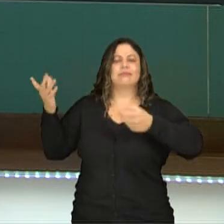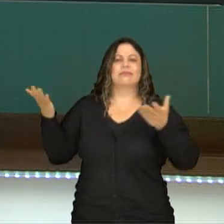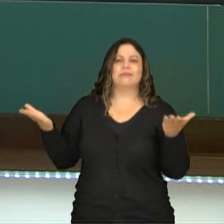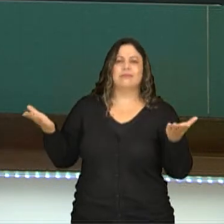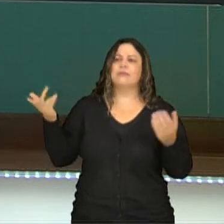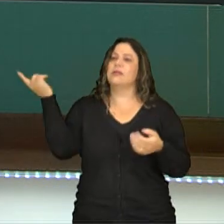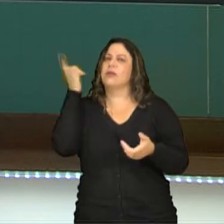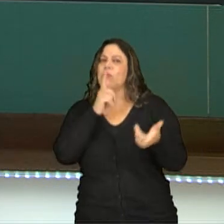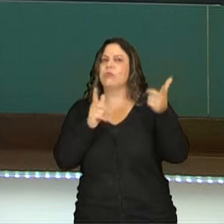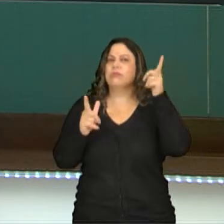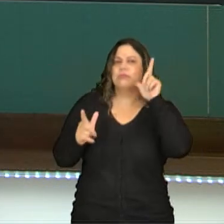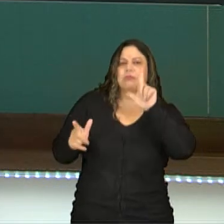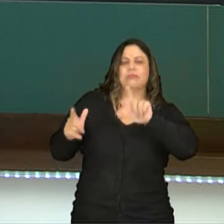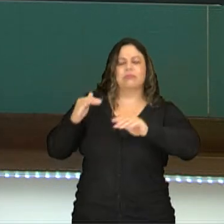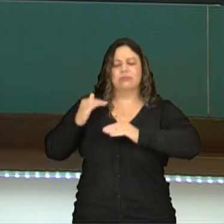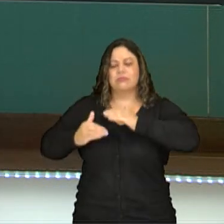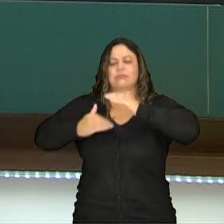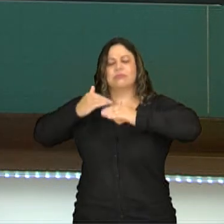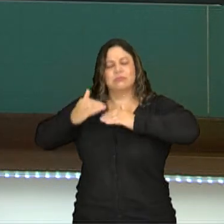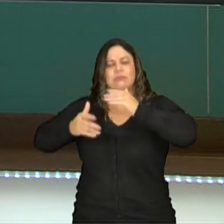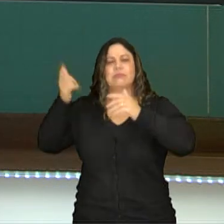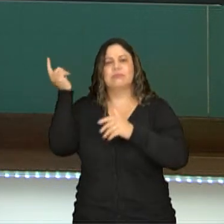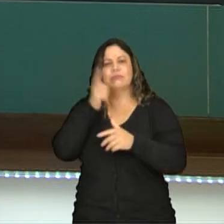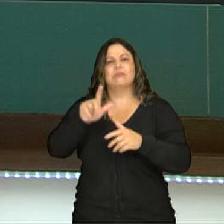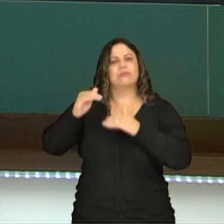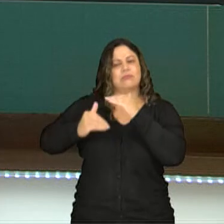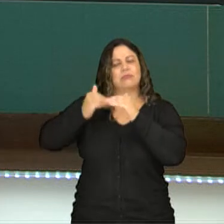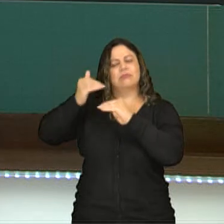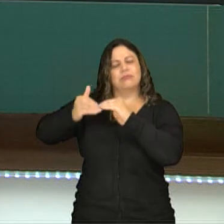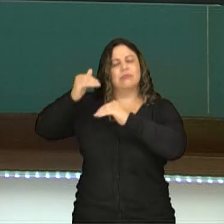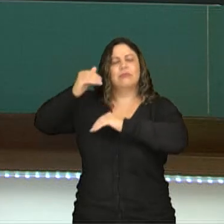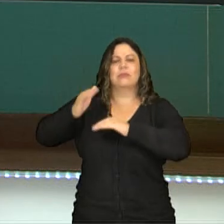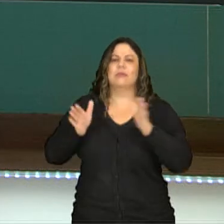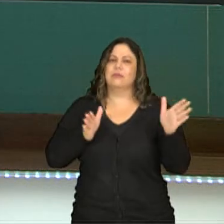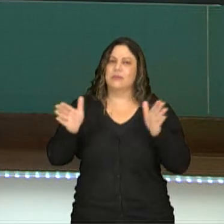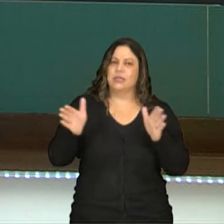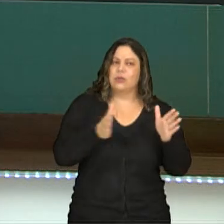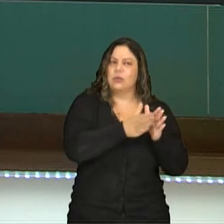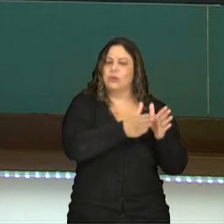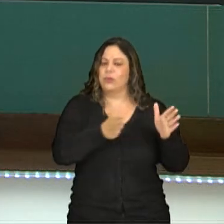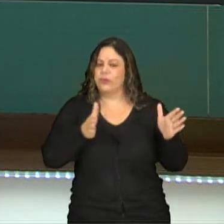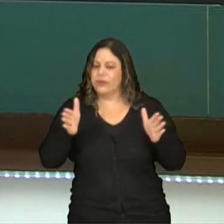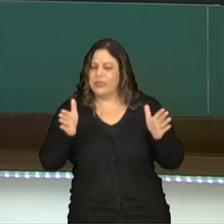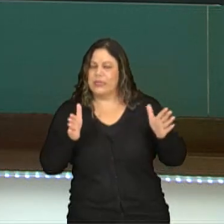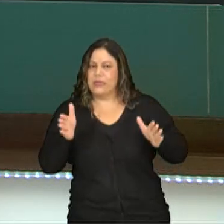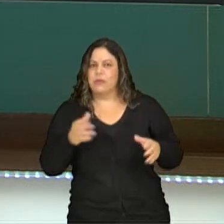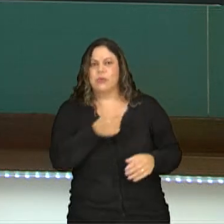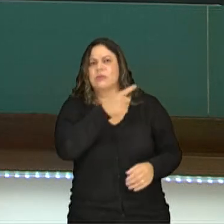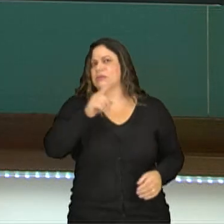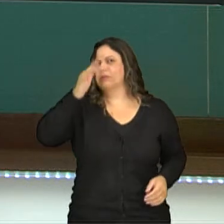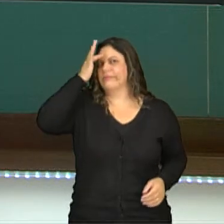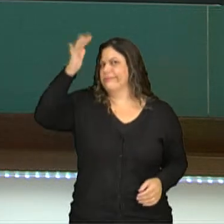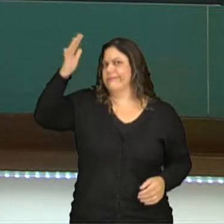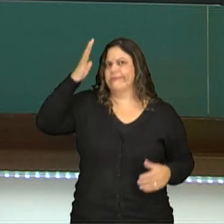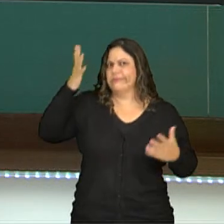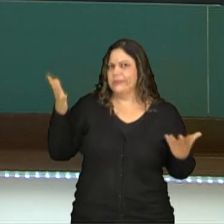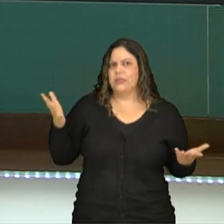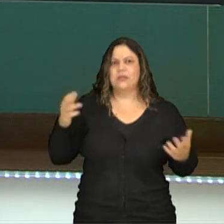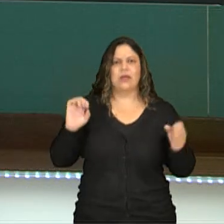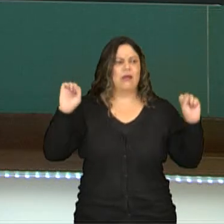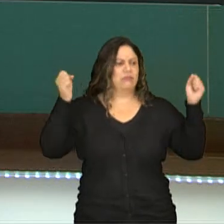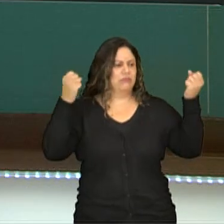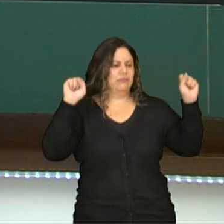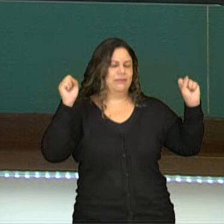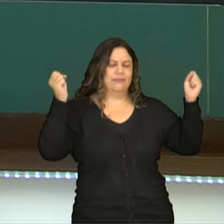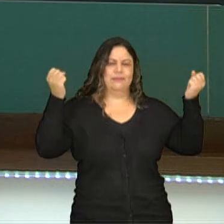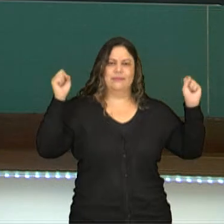foi conquistando isso através do tempo. Nessa época não se imaginava uma mulher assim, indo para a academia, fazendo